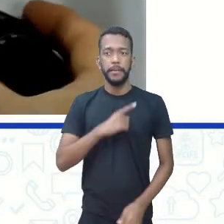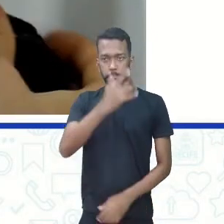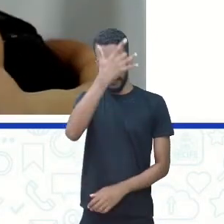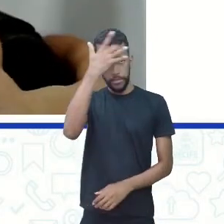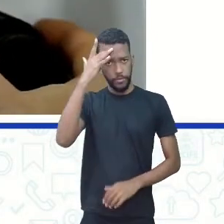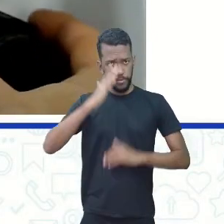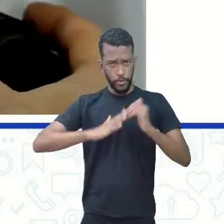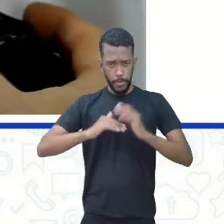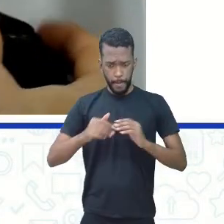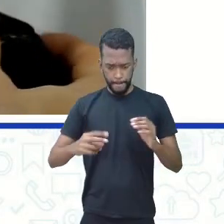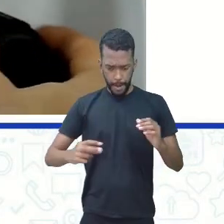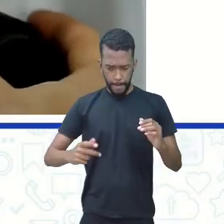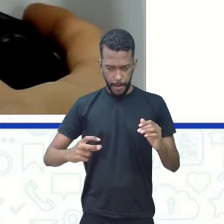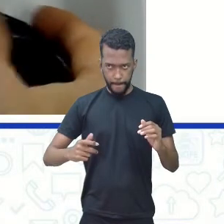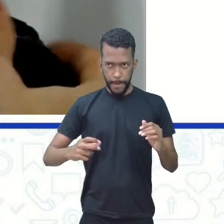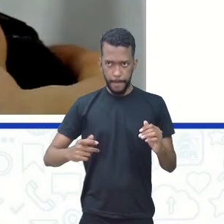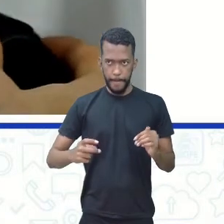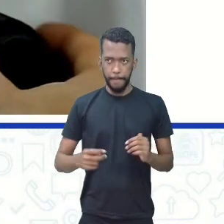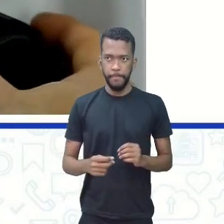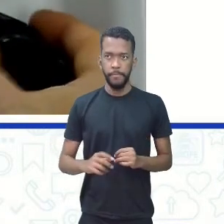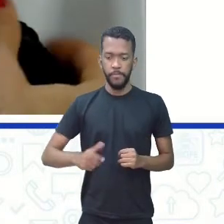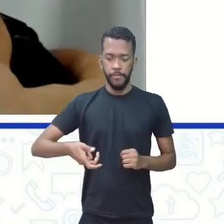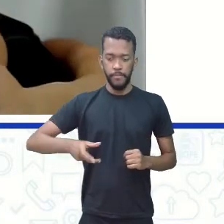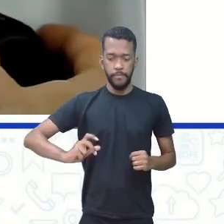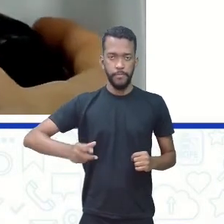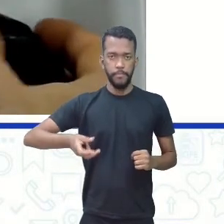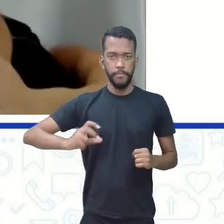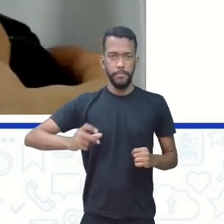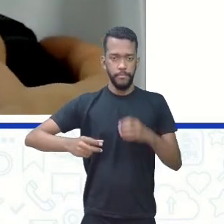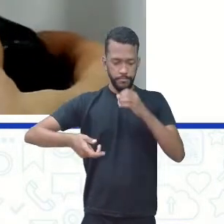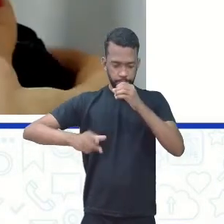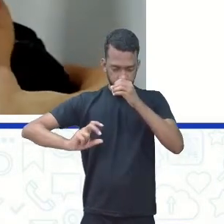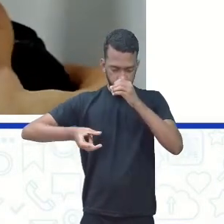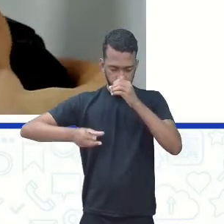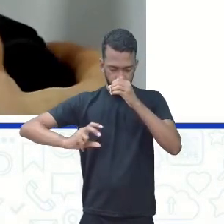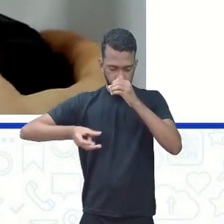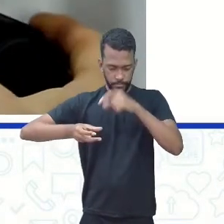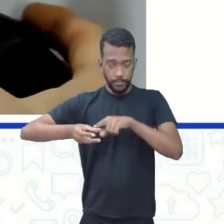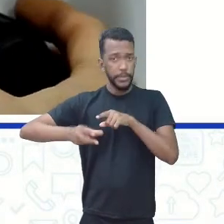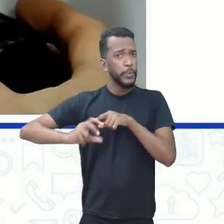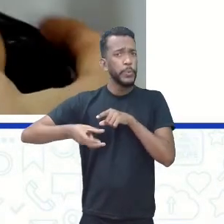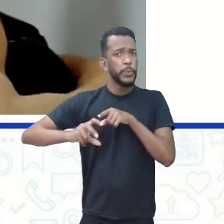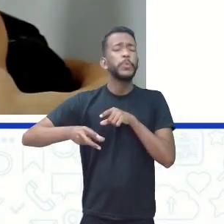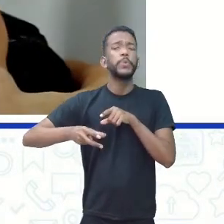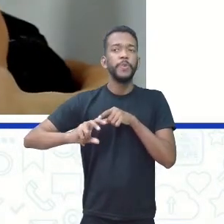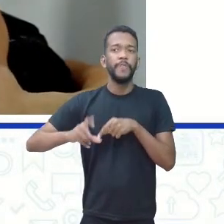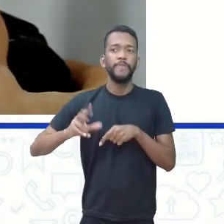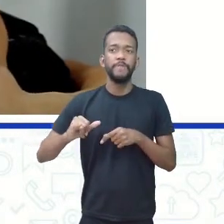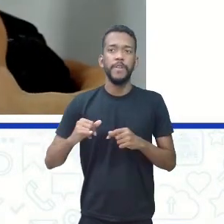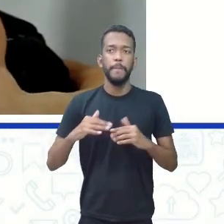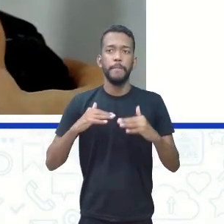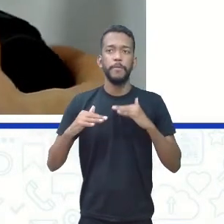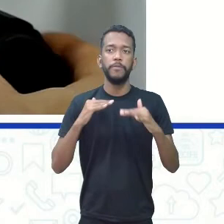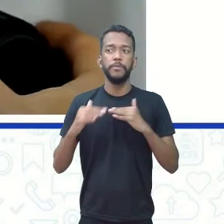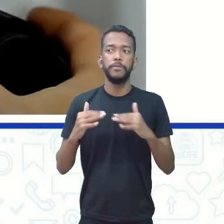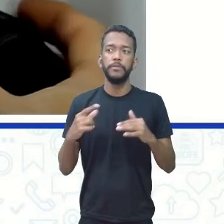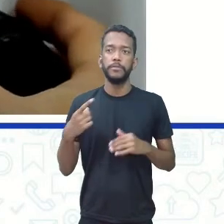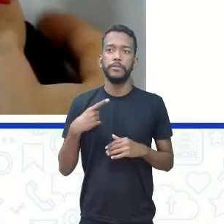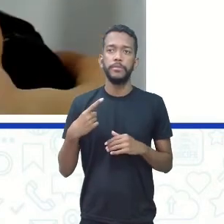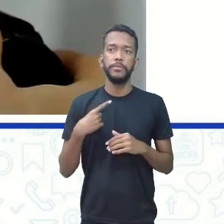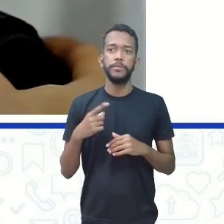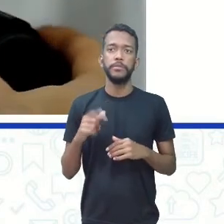manuseando um parafuso. Esse parafuso aí é o parafuso que vai fazer grandes movimentos. É o